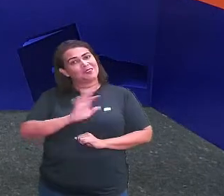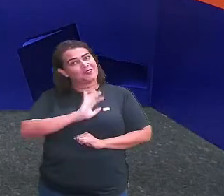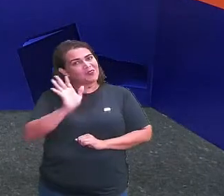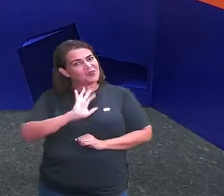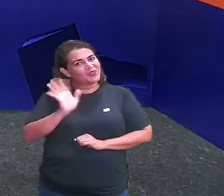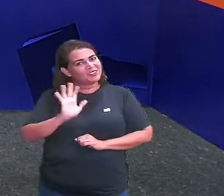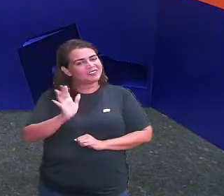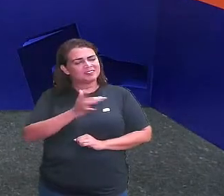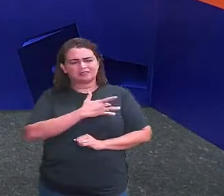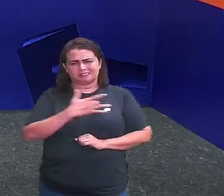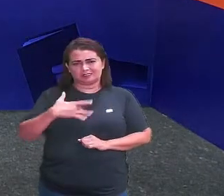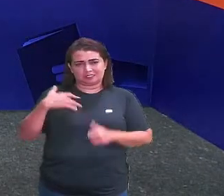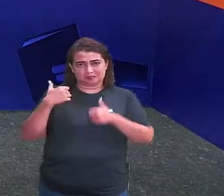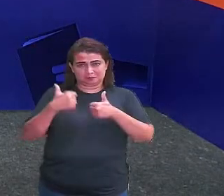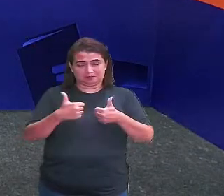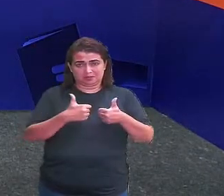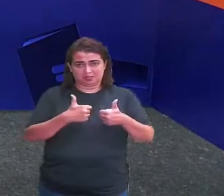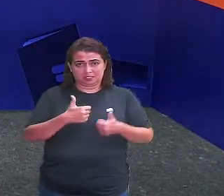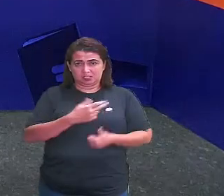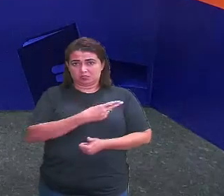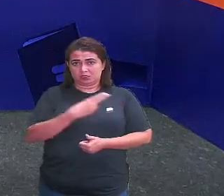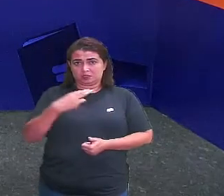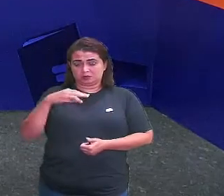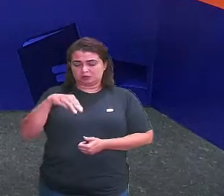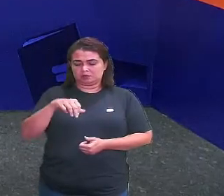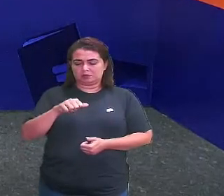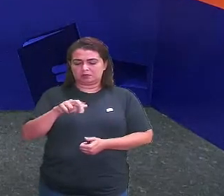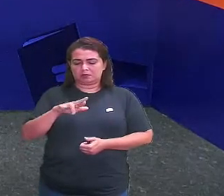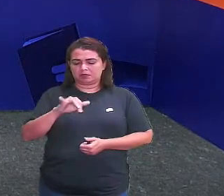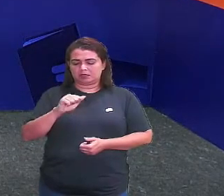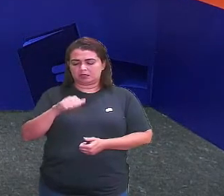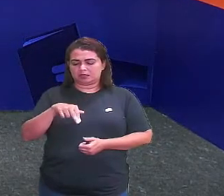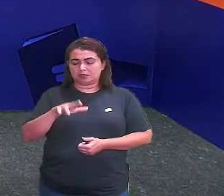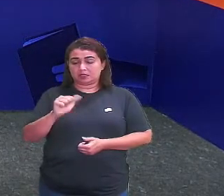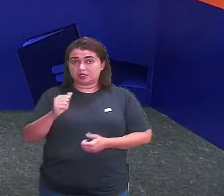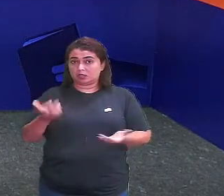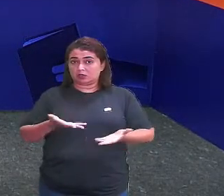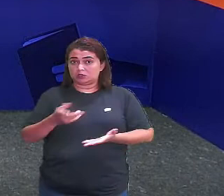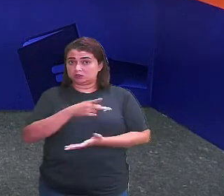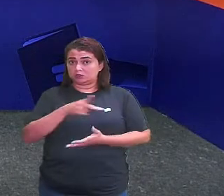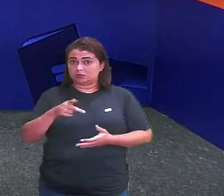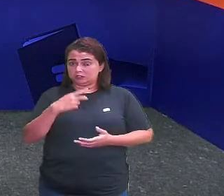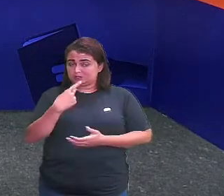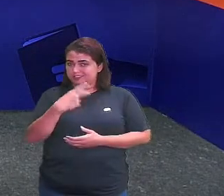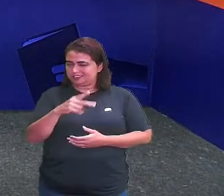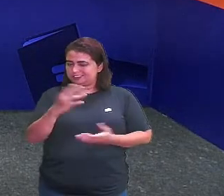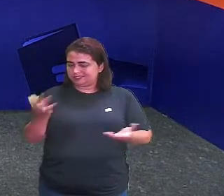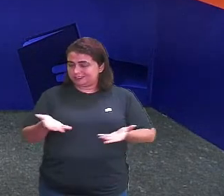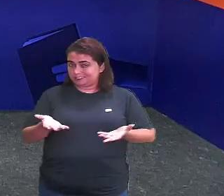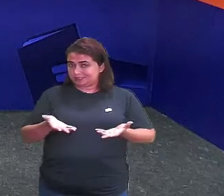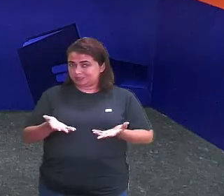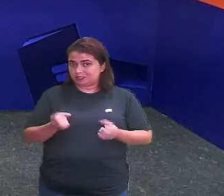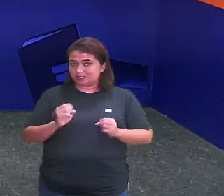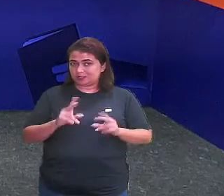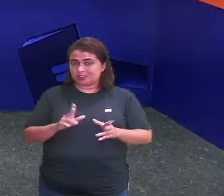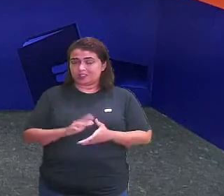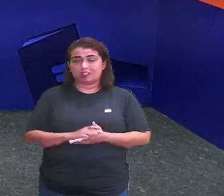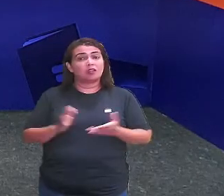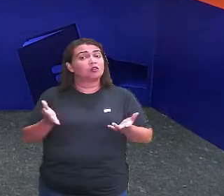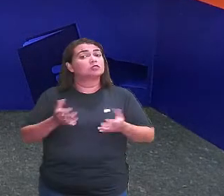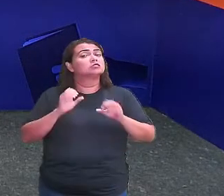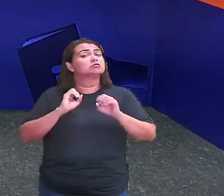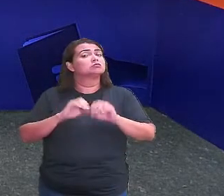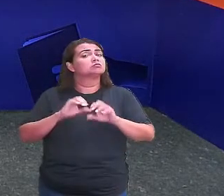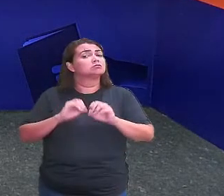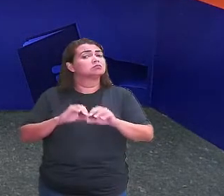Oi, gente, tudo bem com vocês? Eu me chamo Mariana e eu vou ser a professora de vocês hoje, tá certo? Para começar a nossa aula de hoje, a